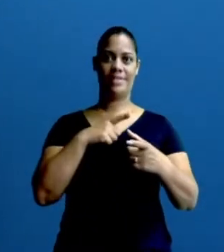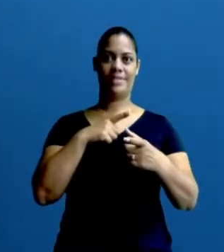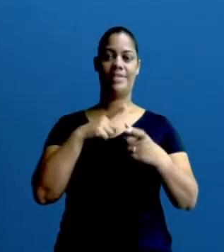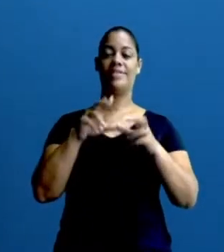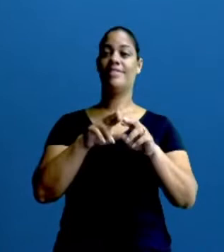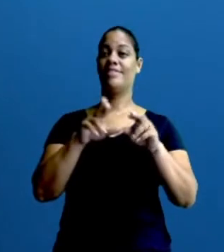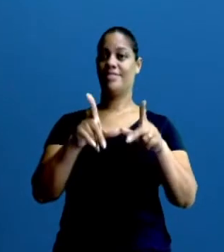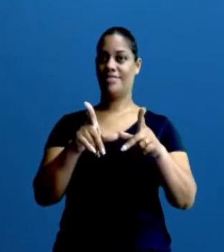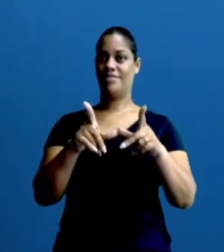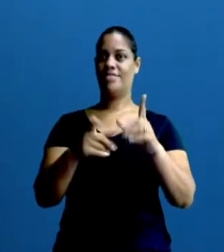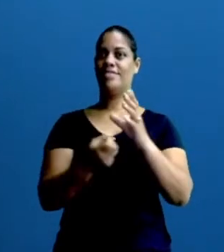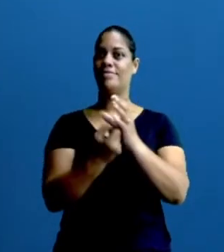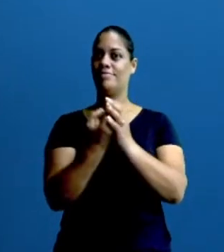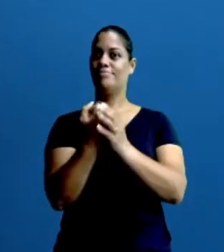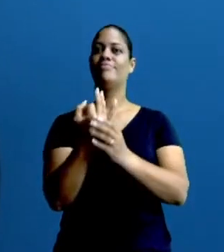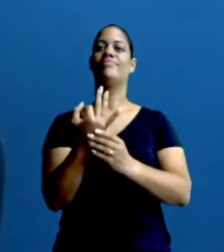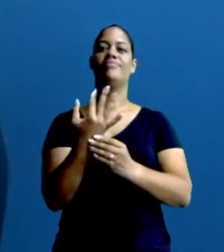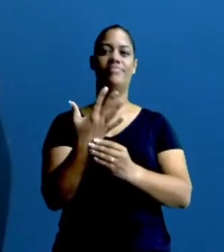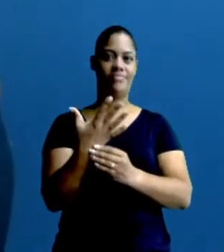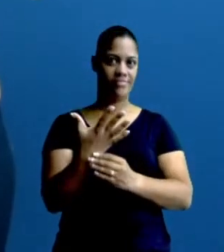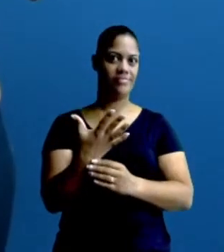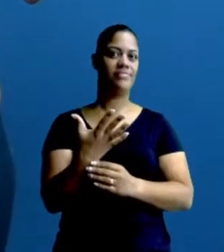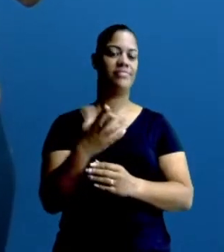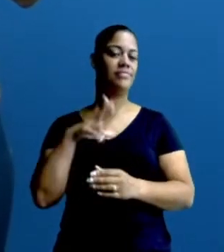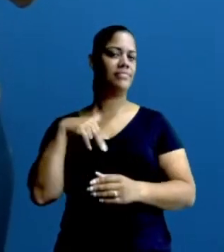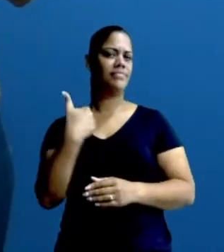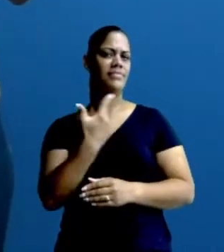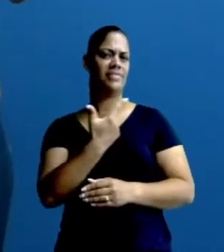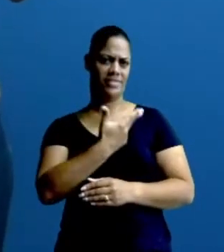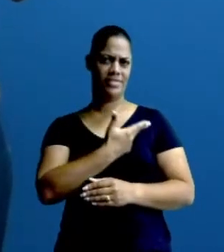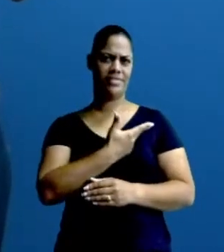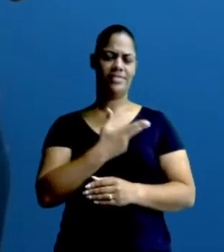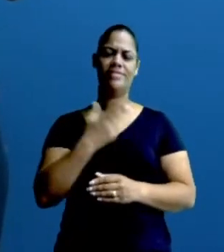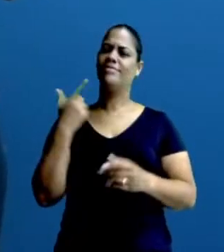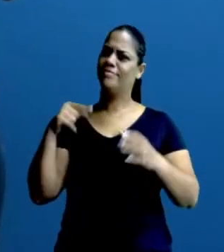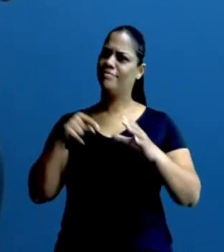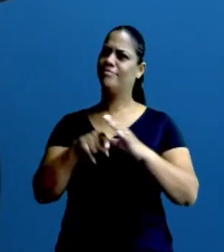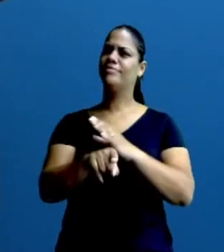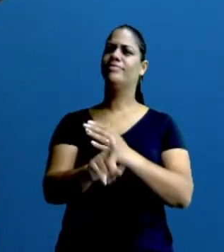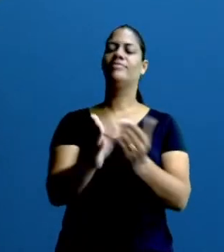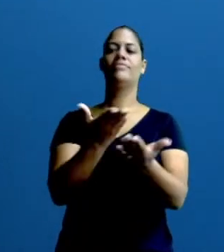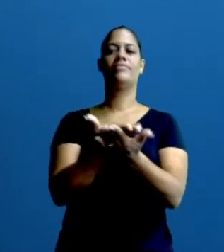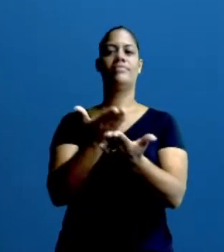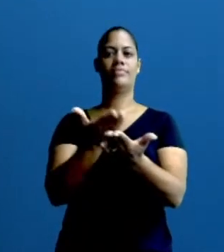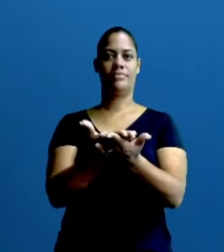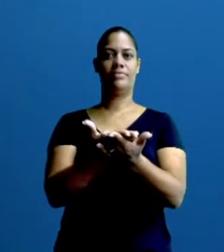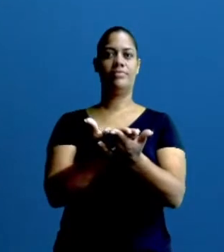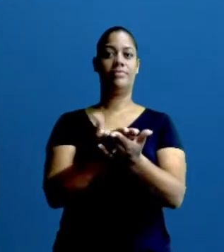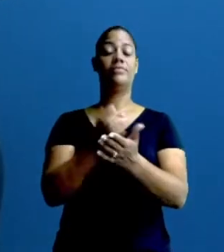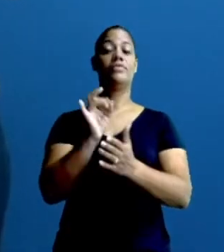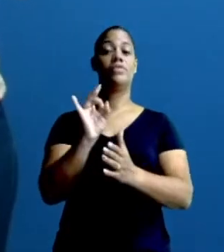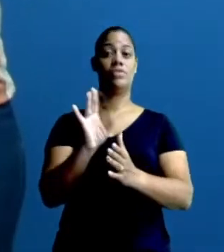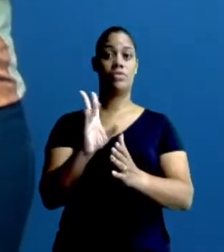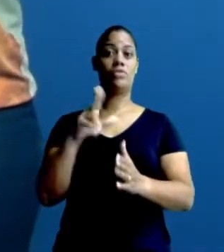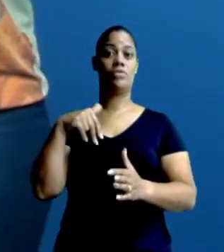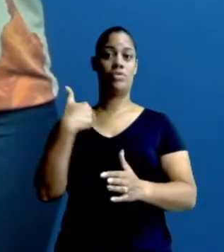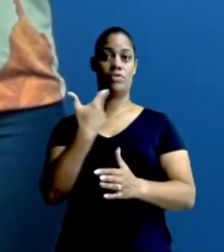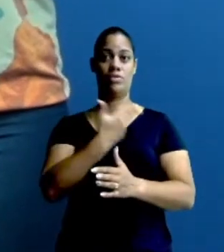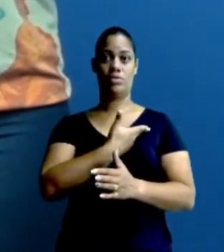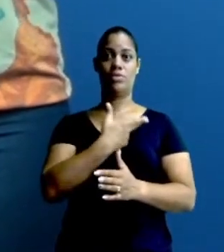tipo de vegetação, né? E aí é isso que nós vamos aprofundar um pouquinho mais agora, só que referente ao